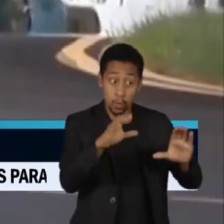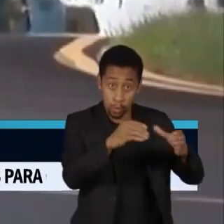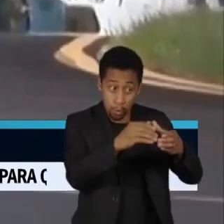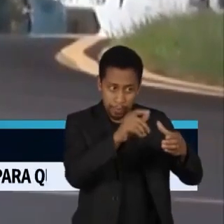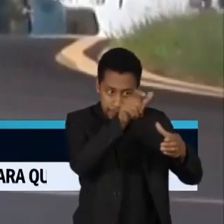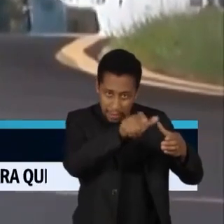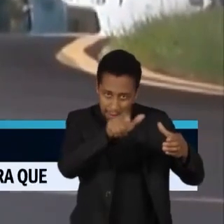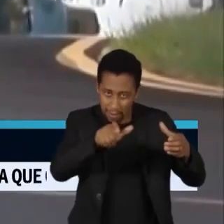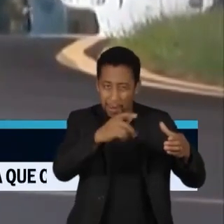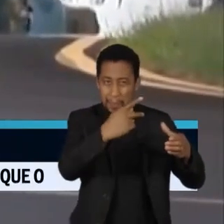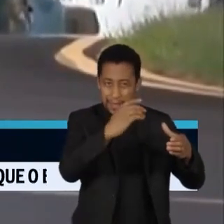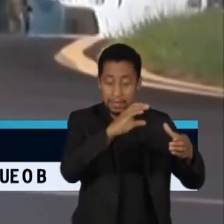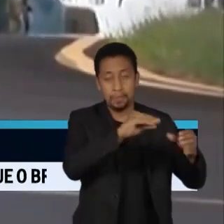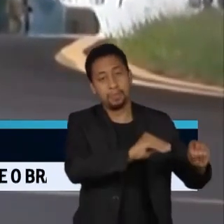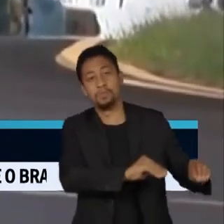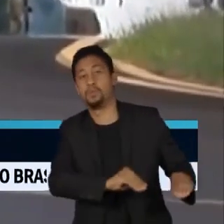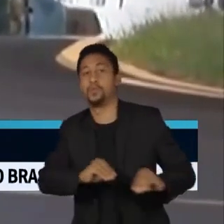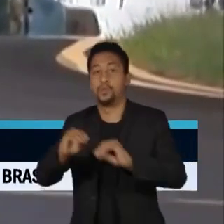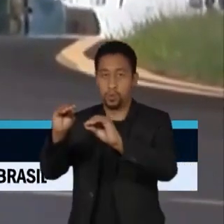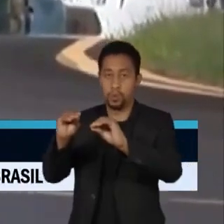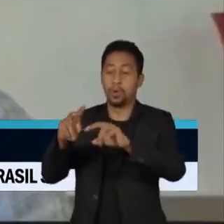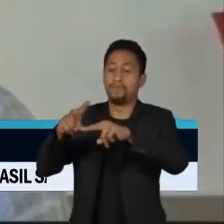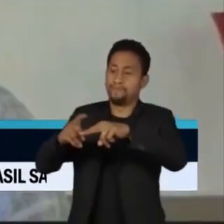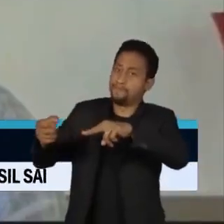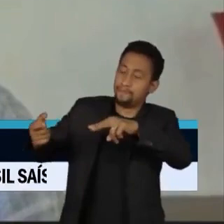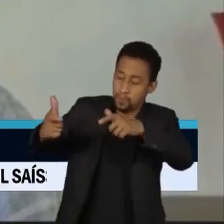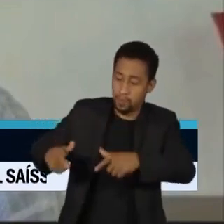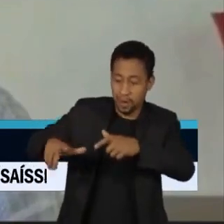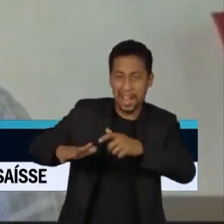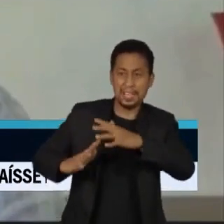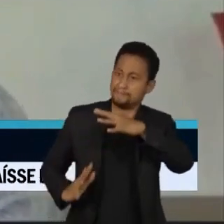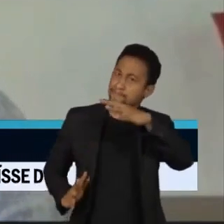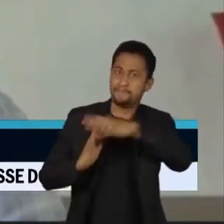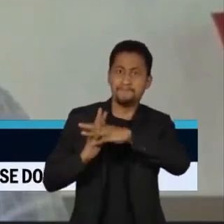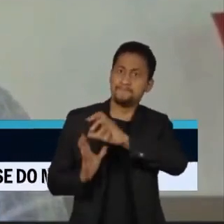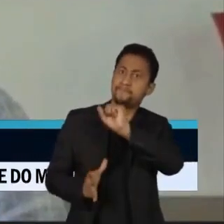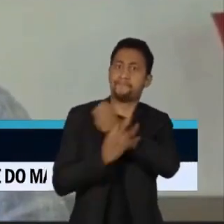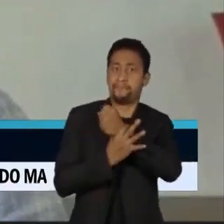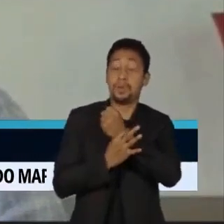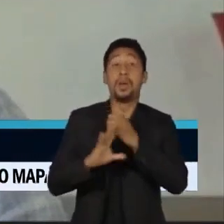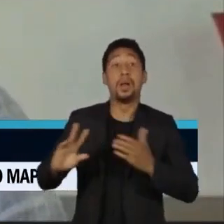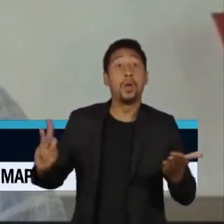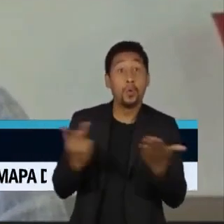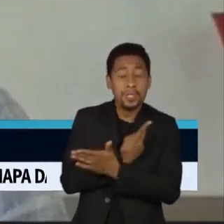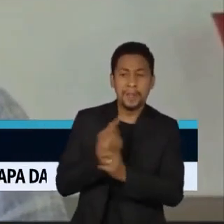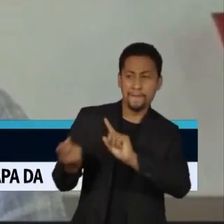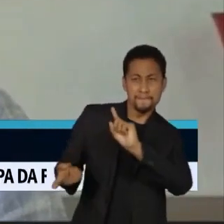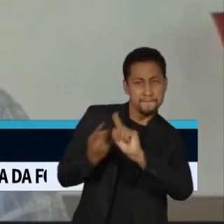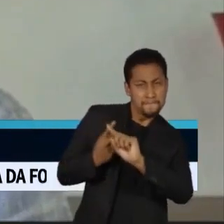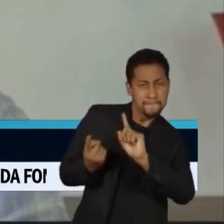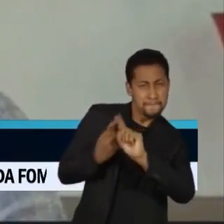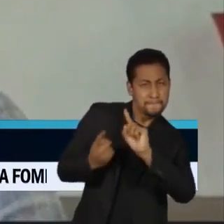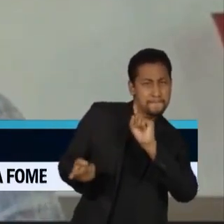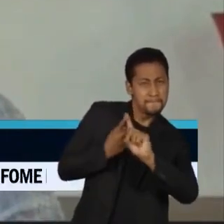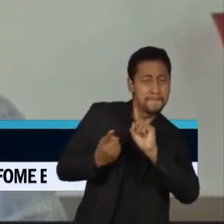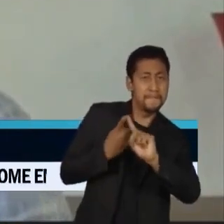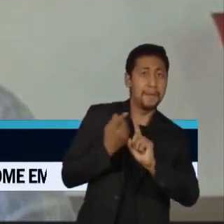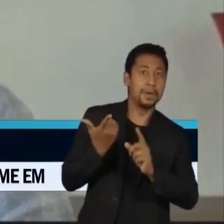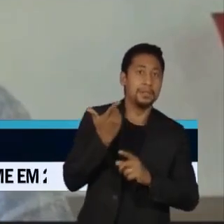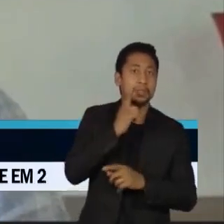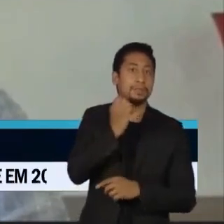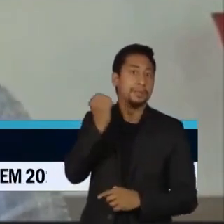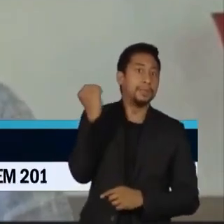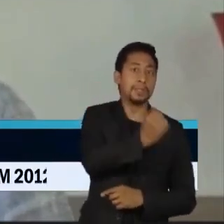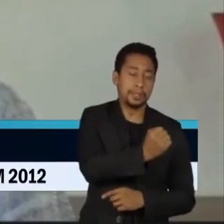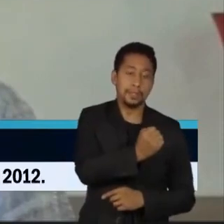facção para penitenciárias de segurança máxima e passou a sofrer ameaças de morte. Há mais de 10 anos,